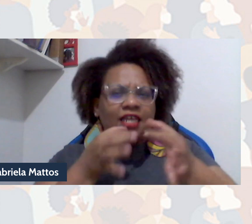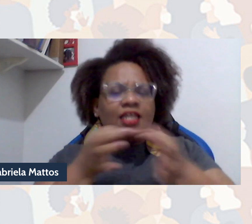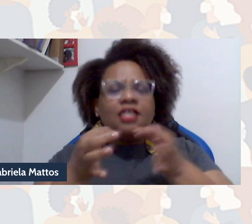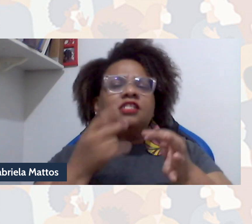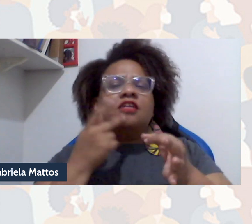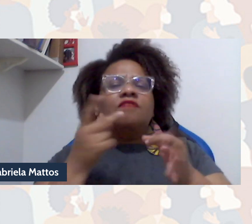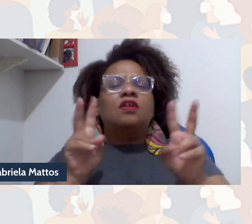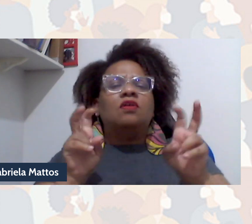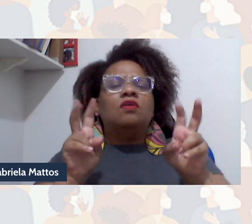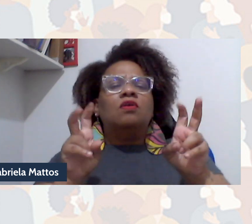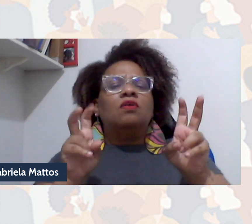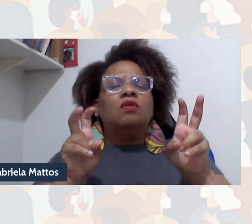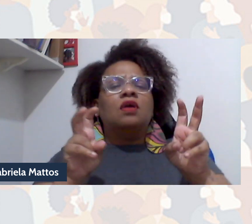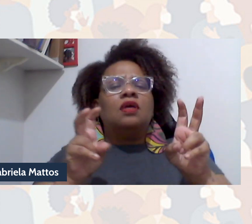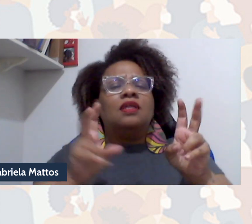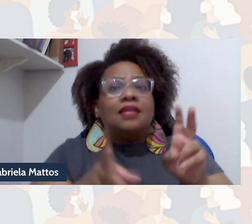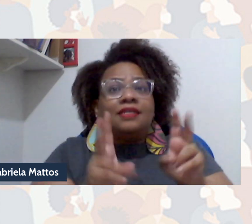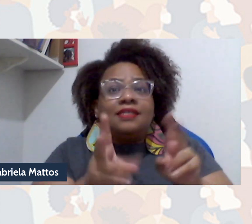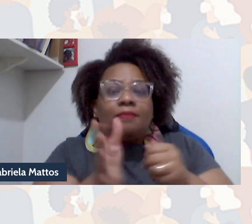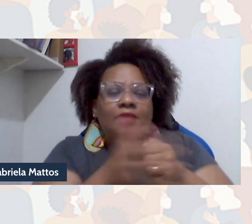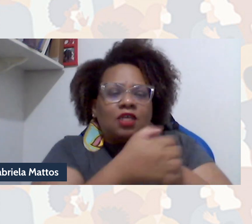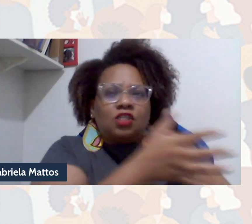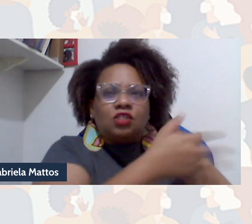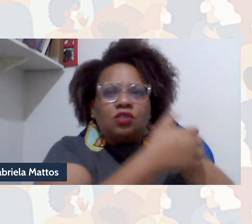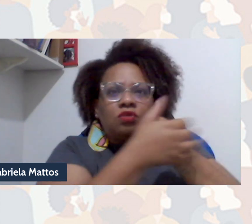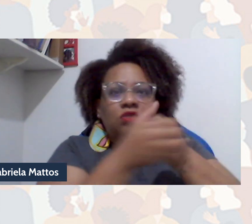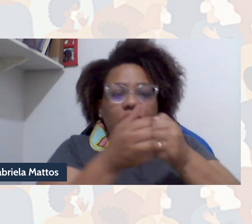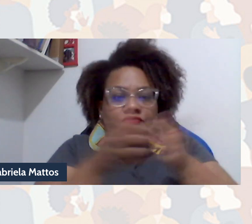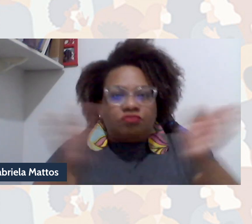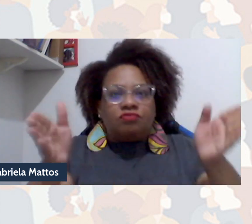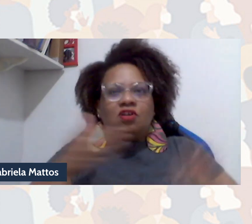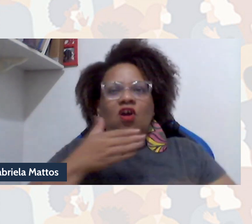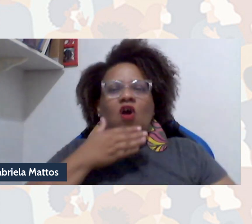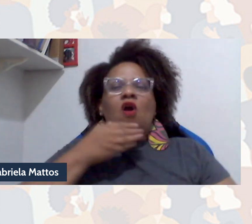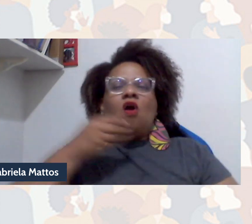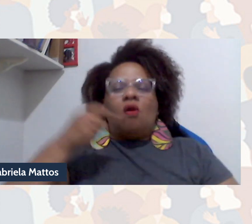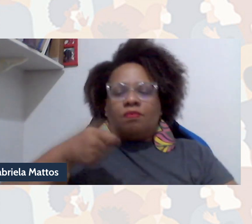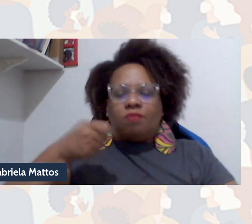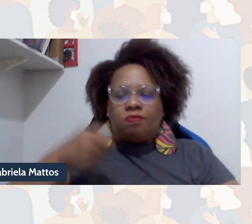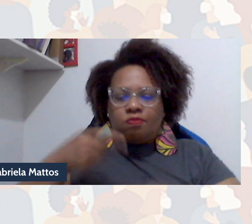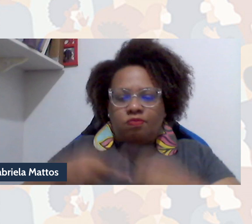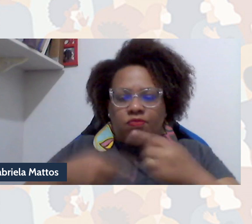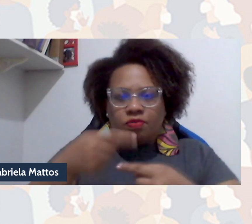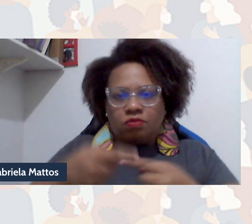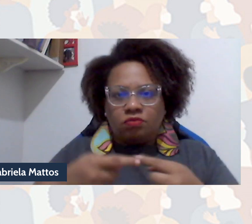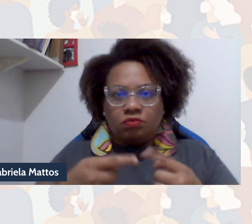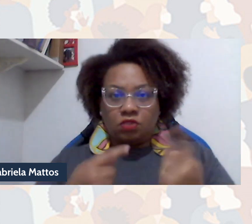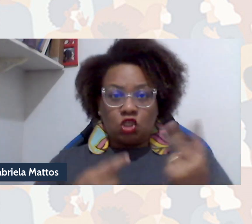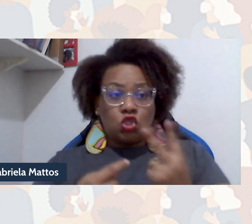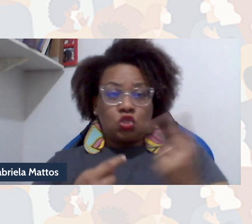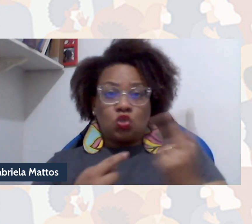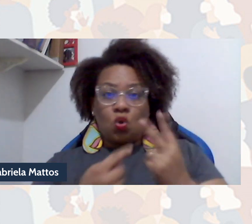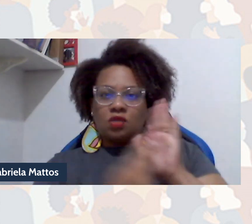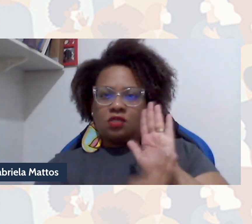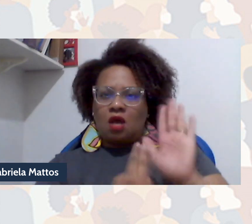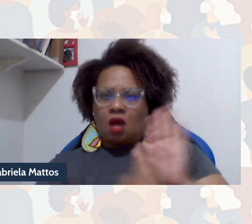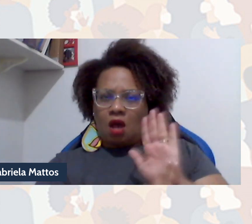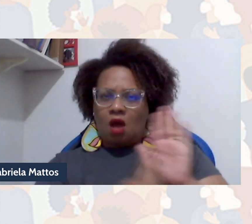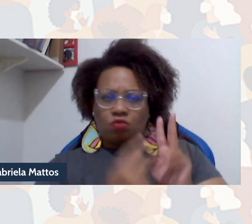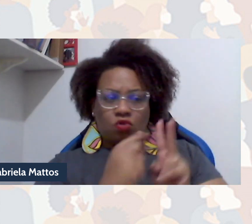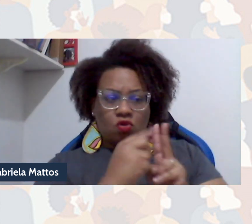as muitas vezes escondidas agendas do patriarcado. Mas tanto Margaret Atwood quanto Naomi Alderman, autora de O